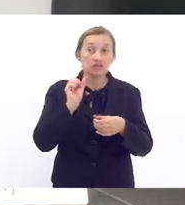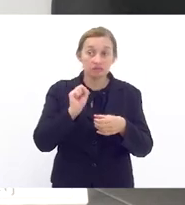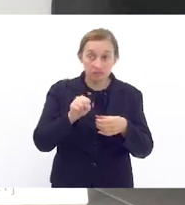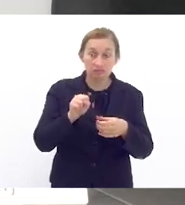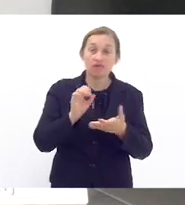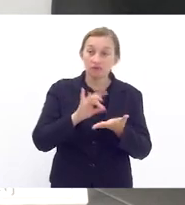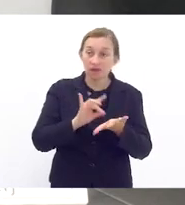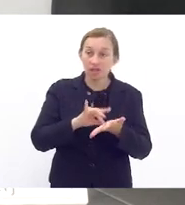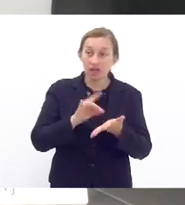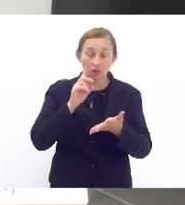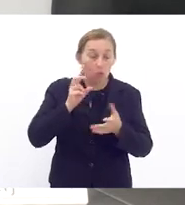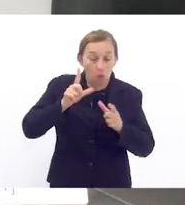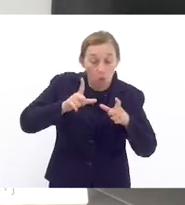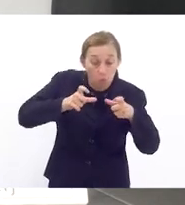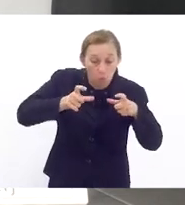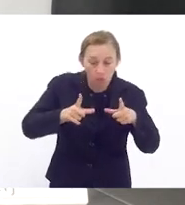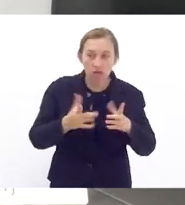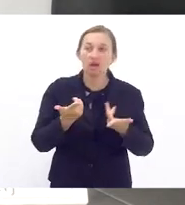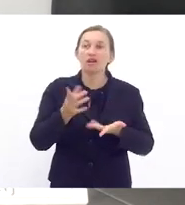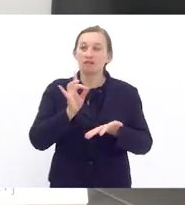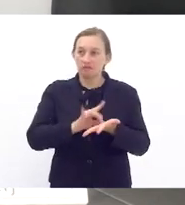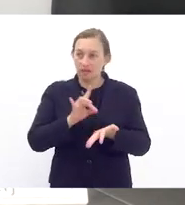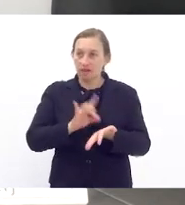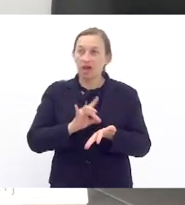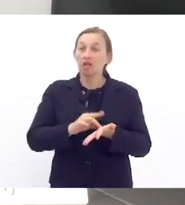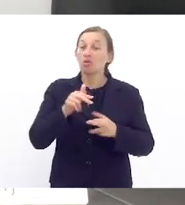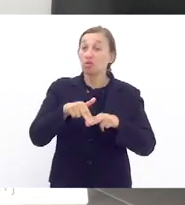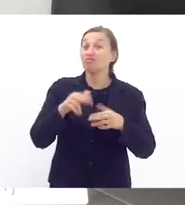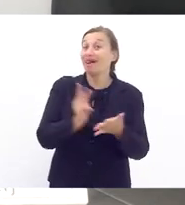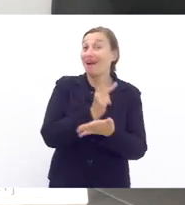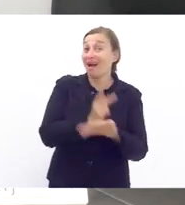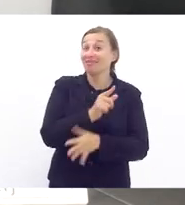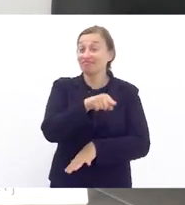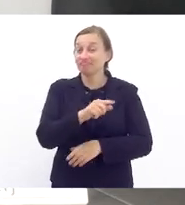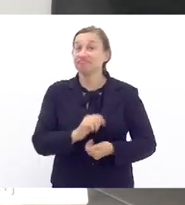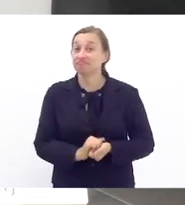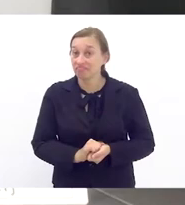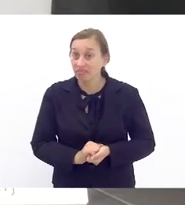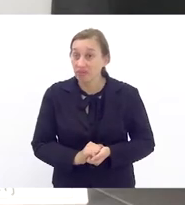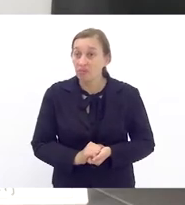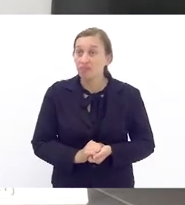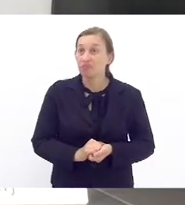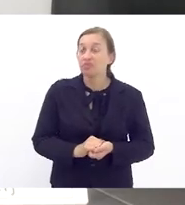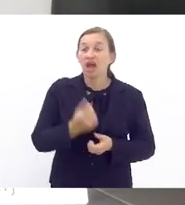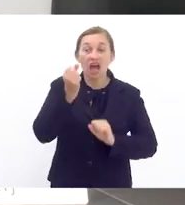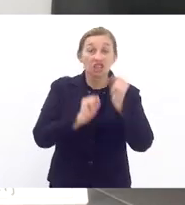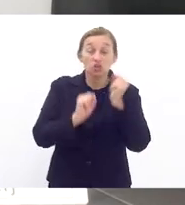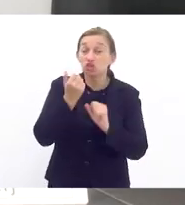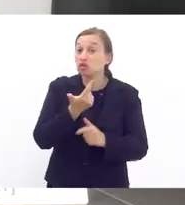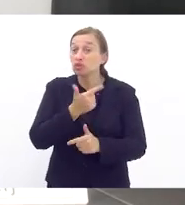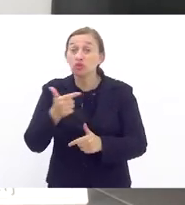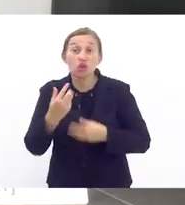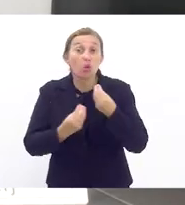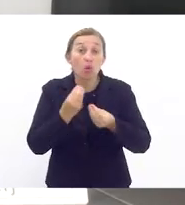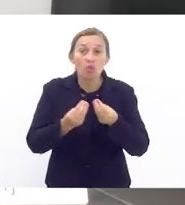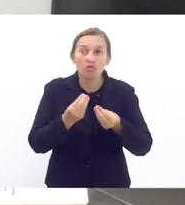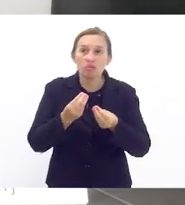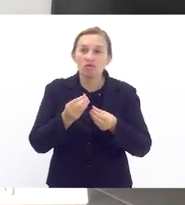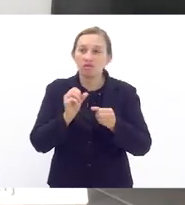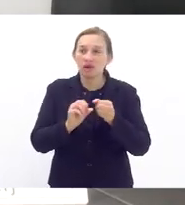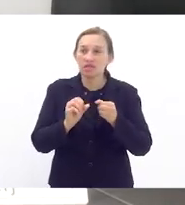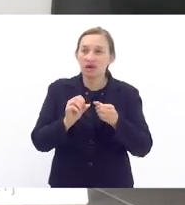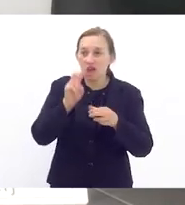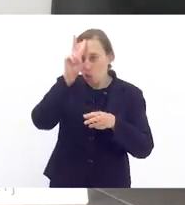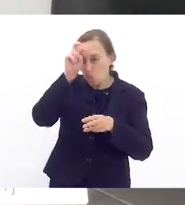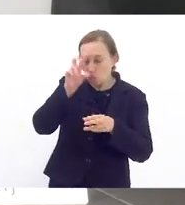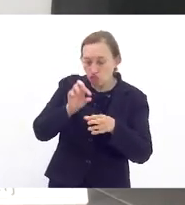deu, eu fotografei aqui inteira mesmo, é exatamente por isso que está errado o negócio aqui. A indústria não tinha como fazer aquela formiga ficar inteira ali de jeito